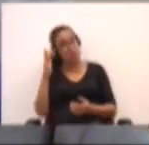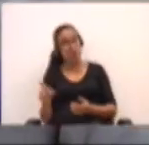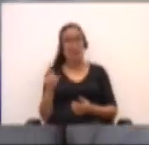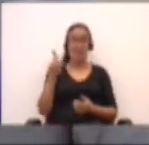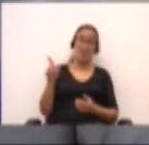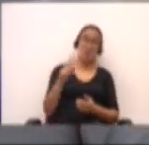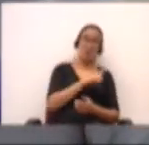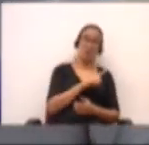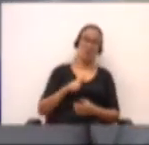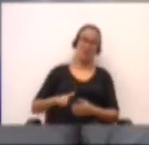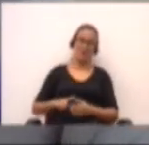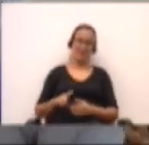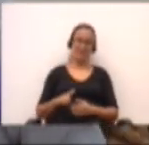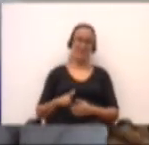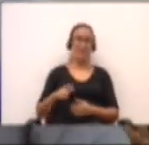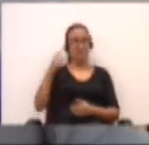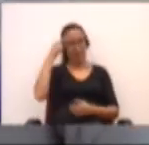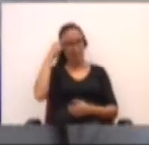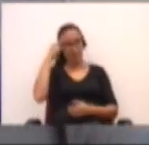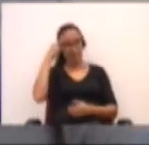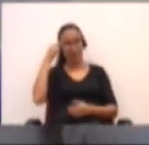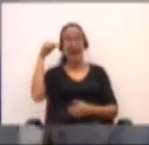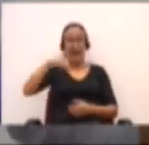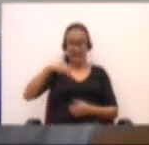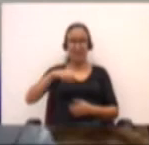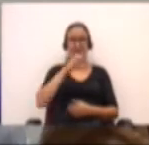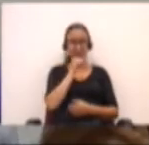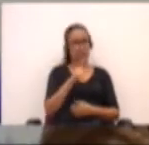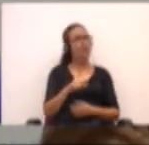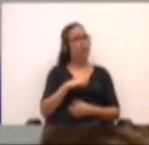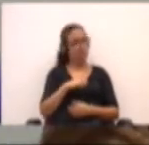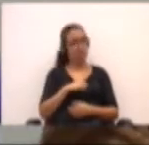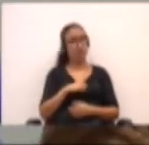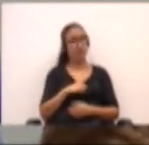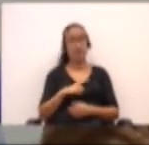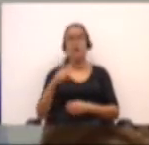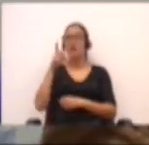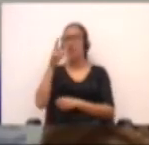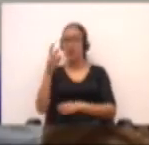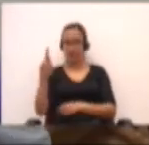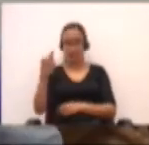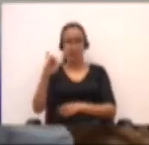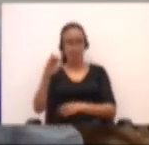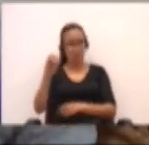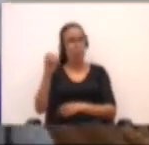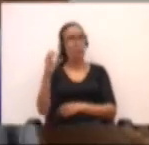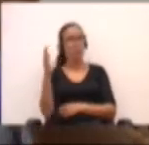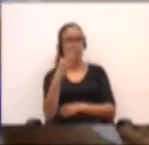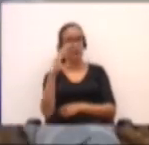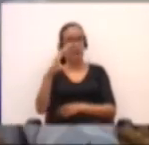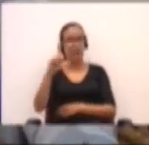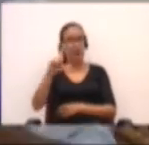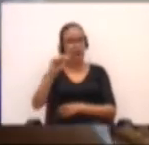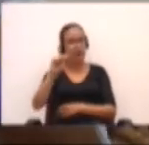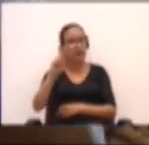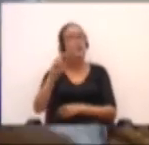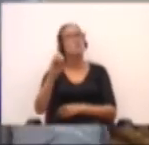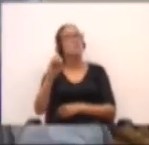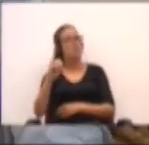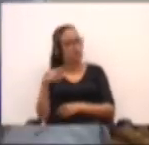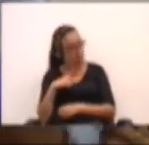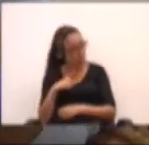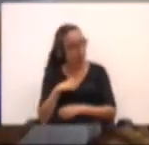nisso. Limeira tem, Rio Claro tem, e as outras cidades, certamente. Nós